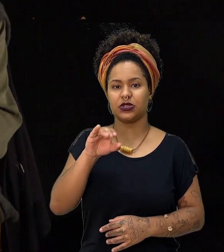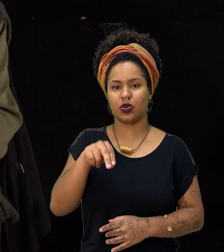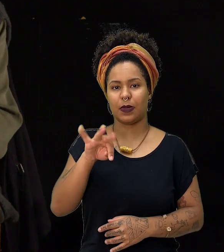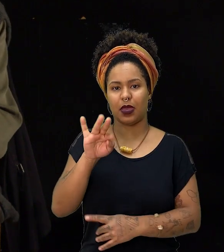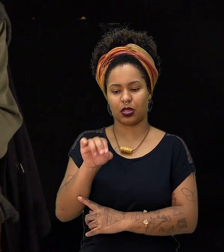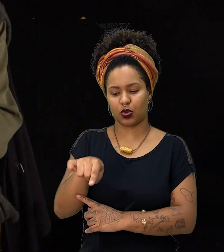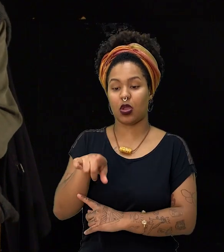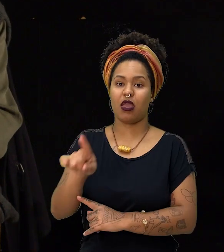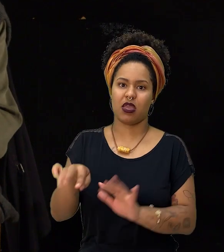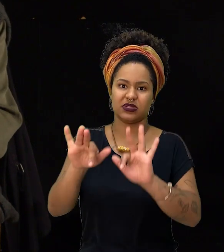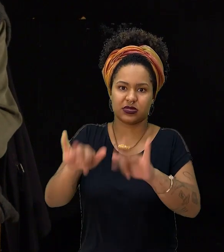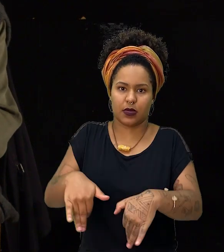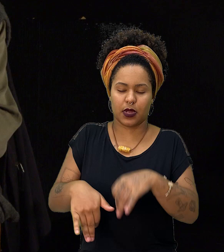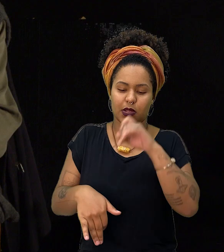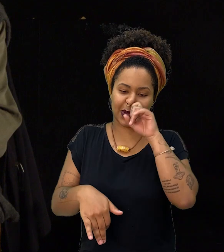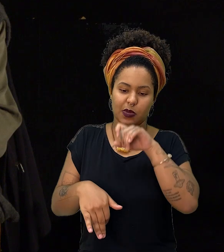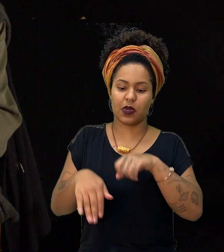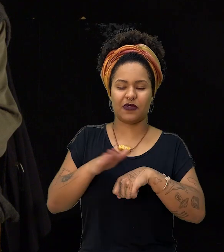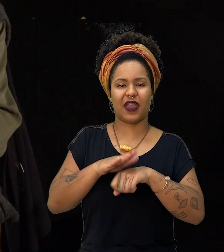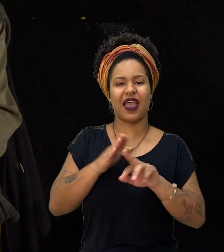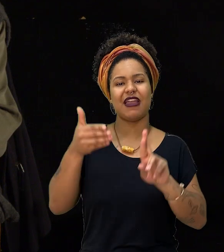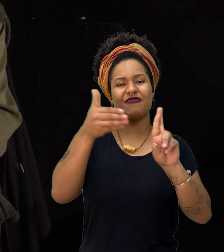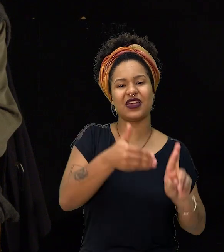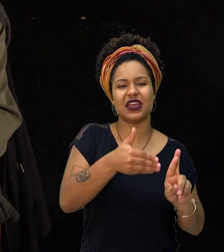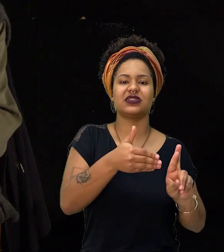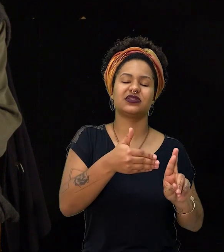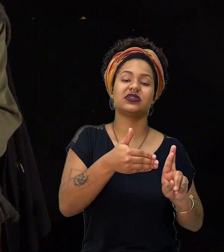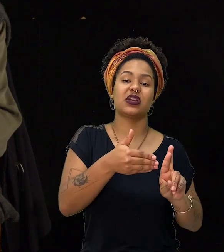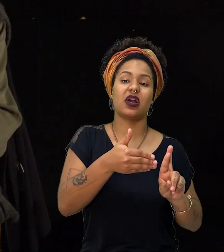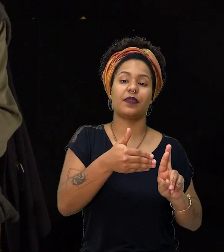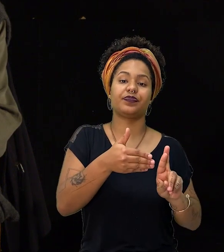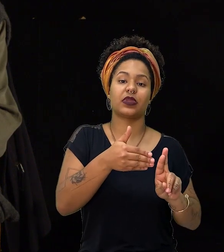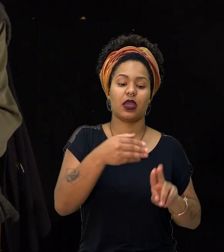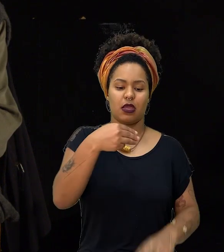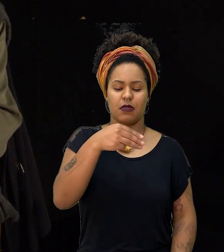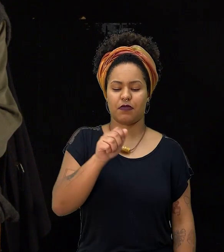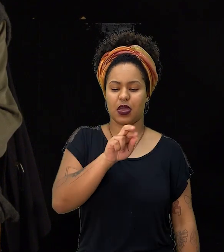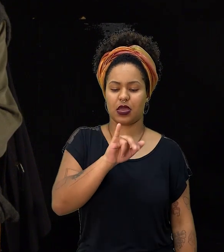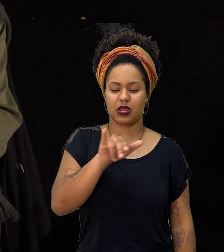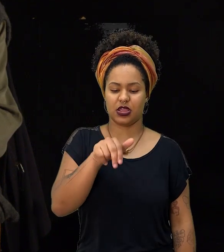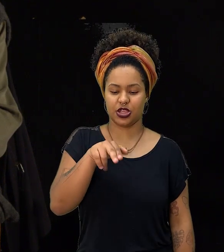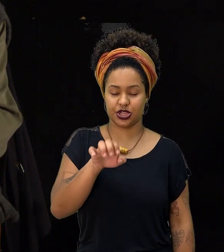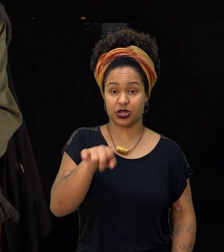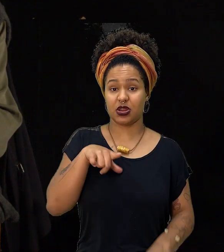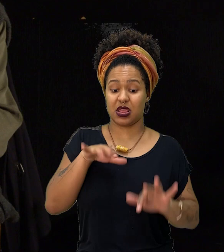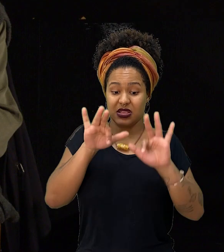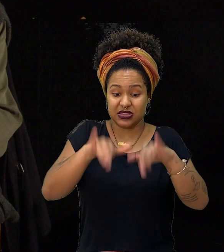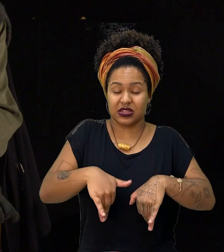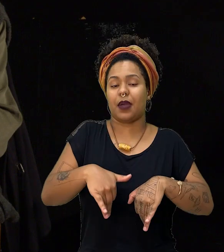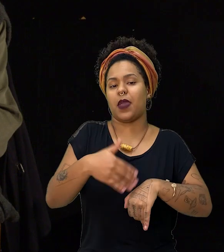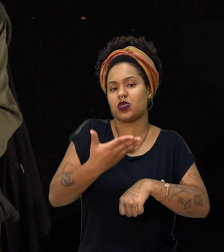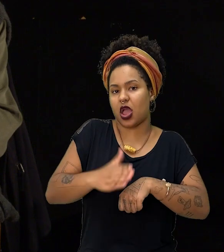também feita referência pela Marijane, o encerramento das atividades